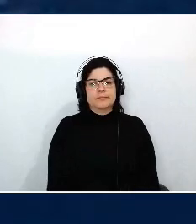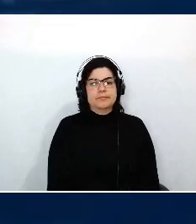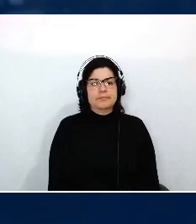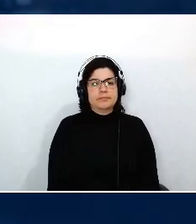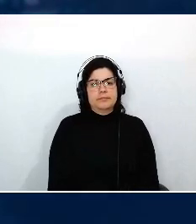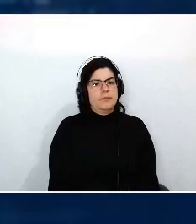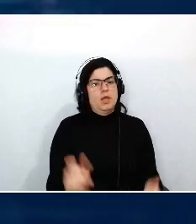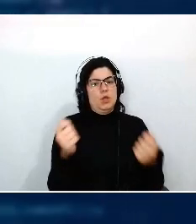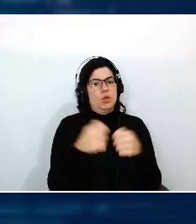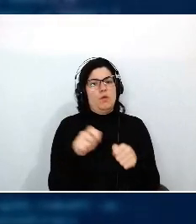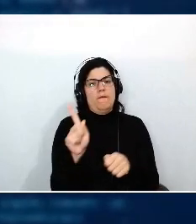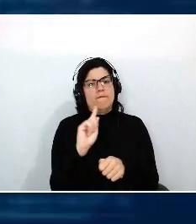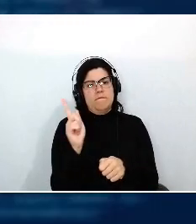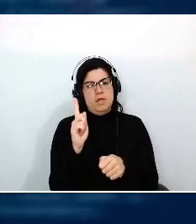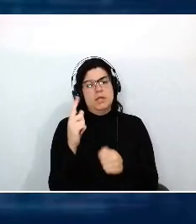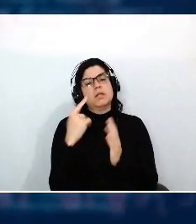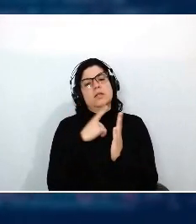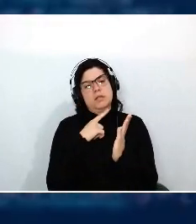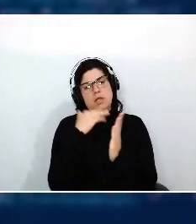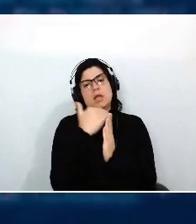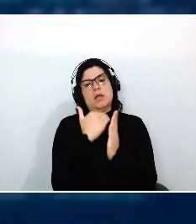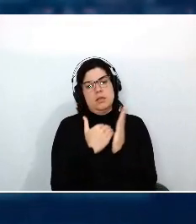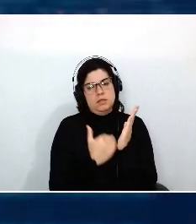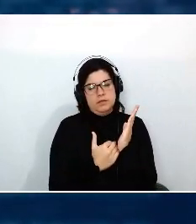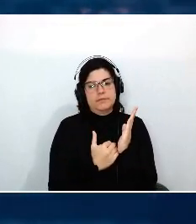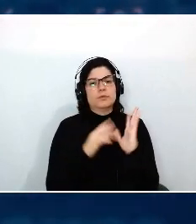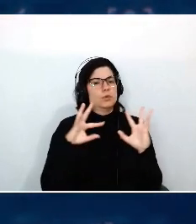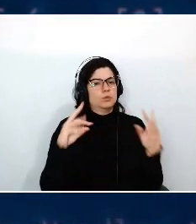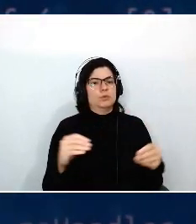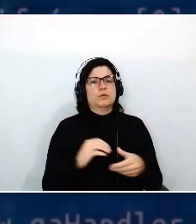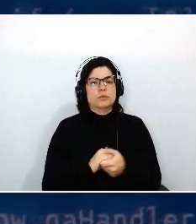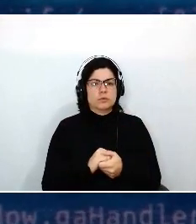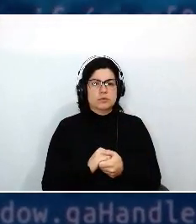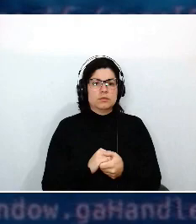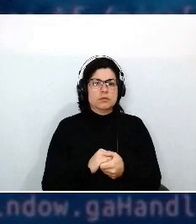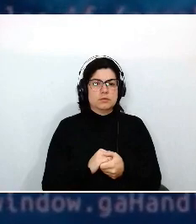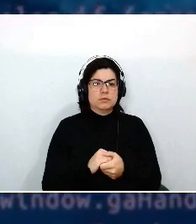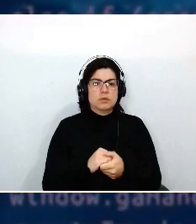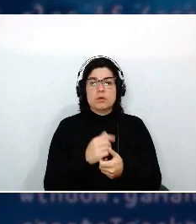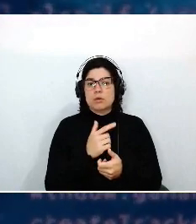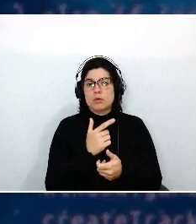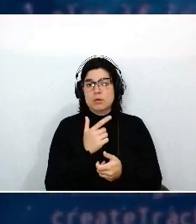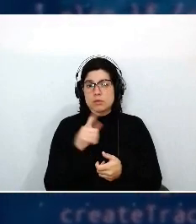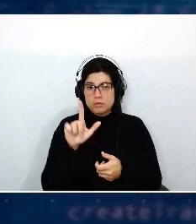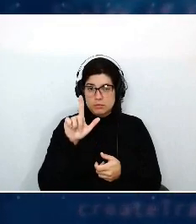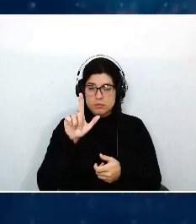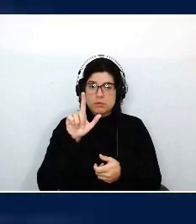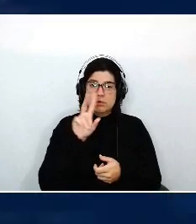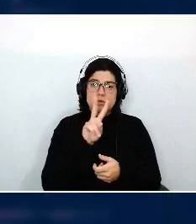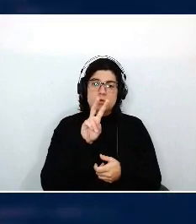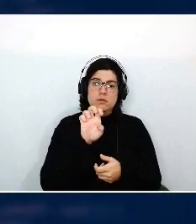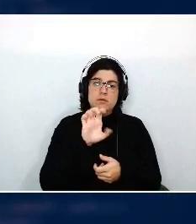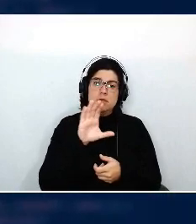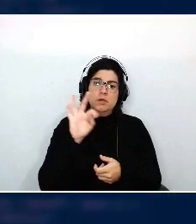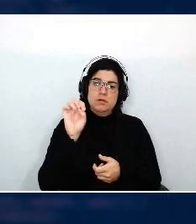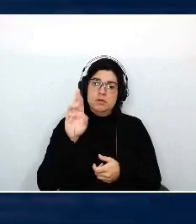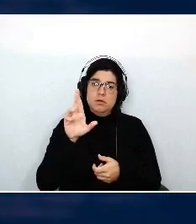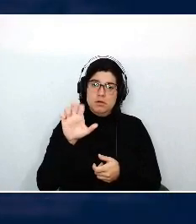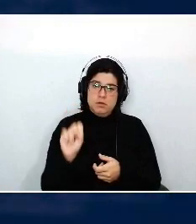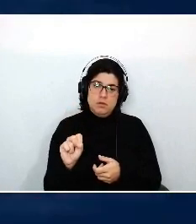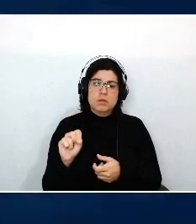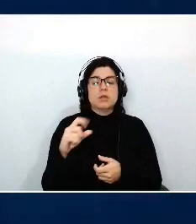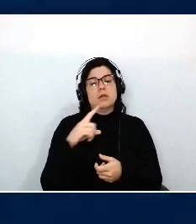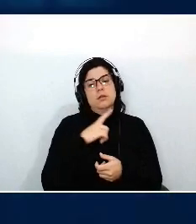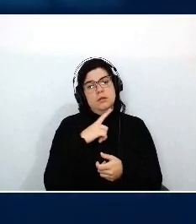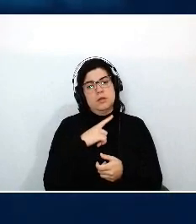evaluate disso, você tem uma lista. Afinal, tudo é uma lista. Vetores, então você usa o colchetes igual um array no PHP, ou você